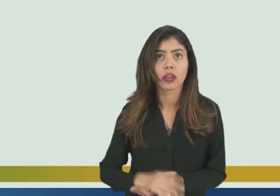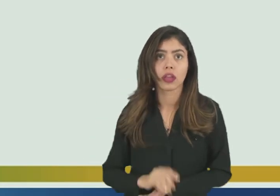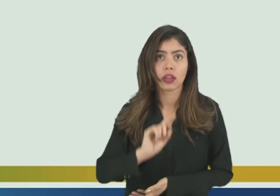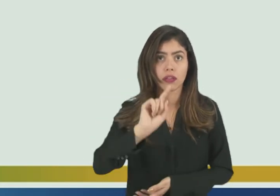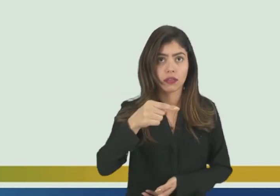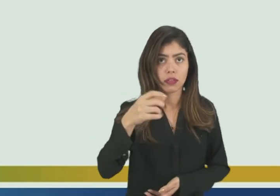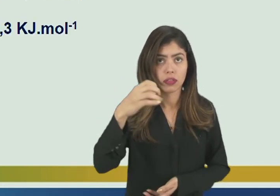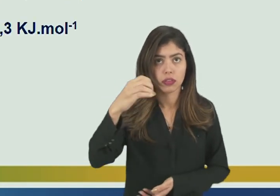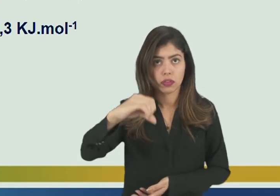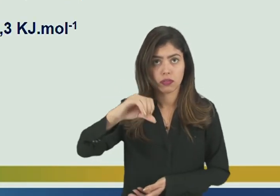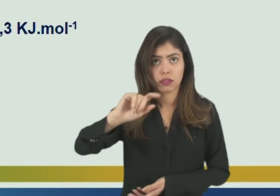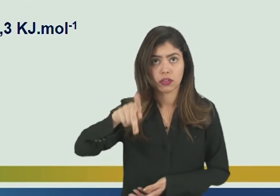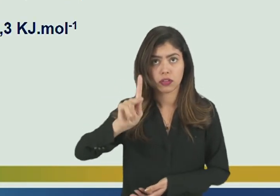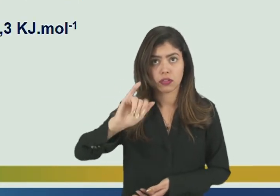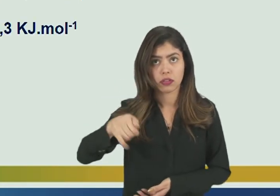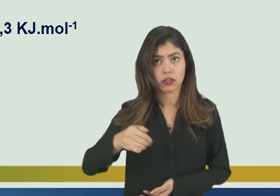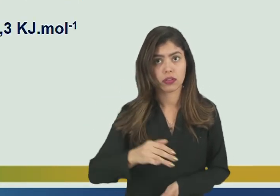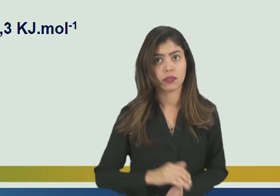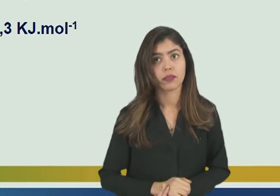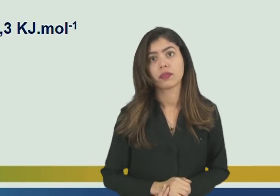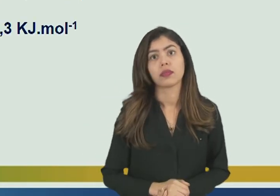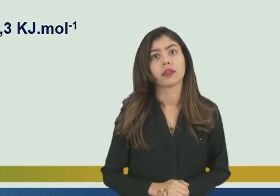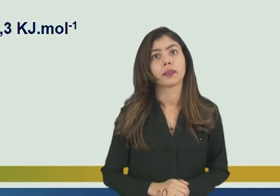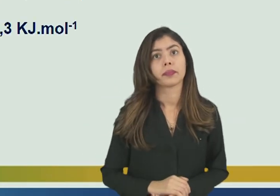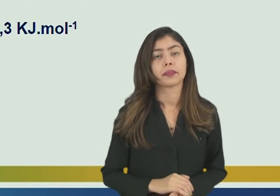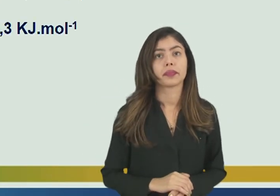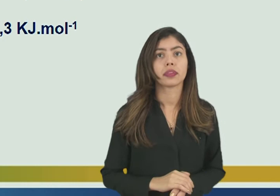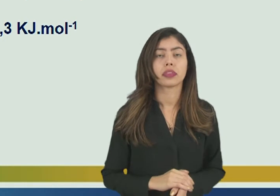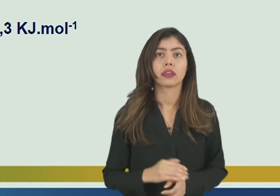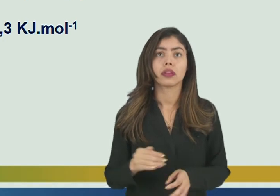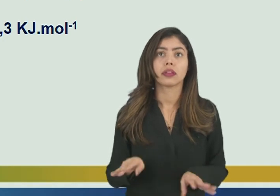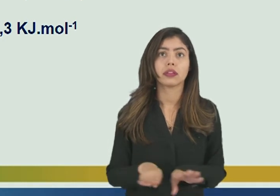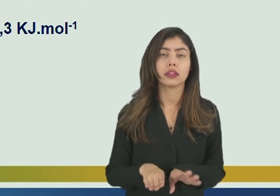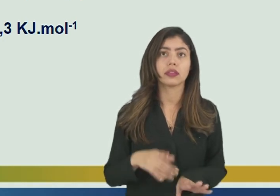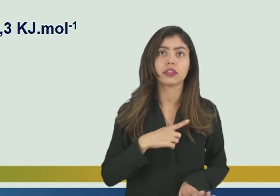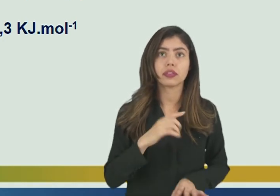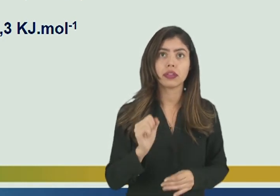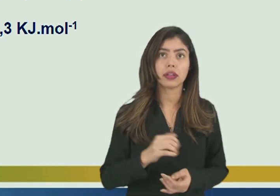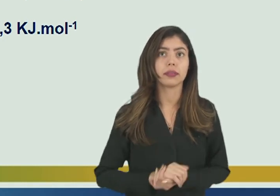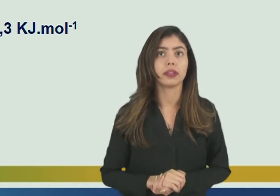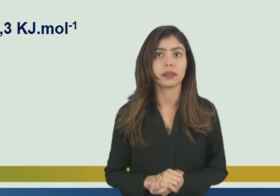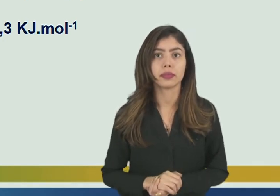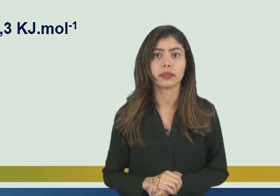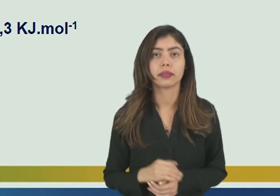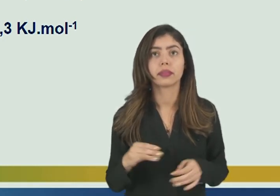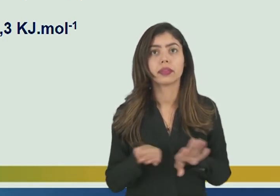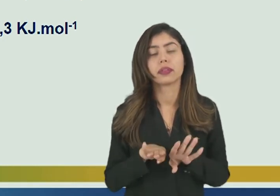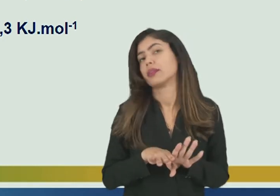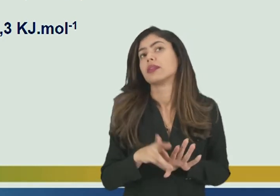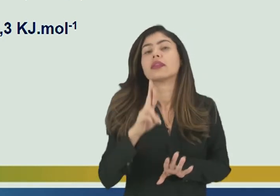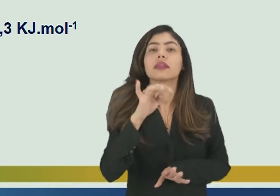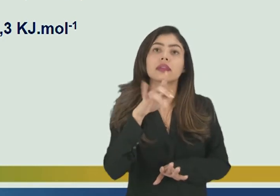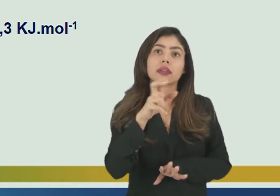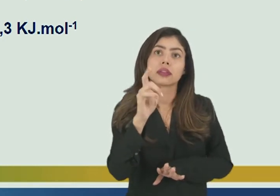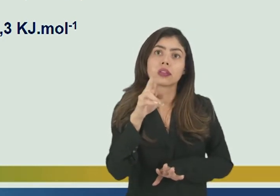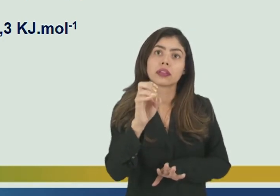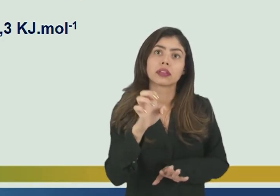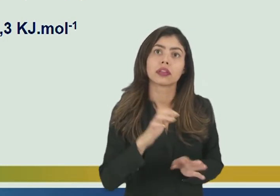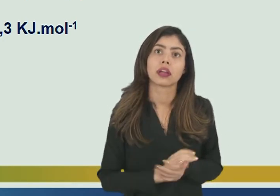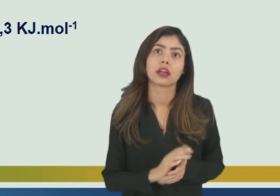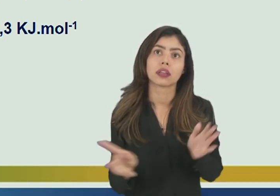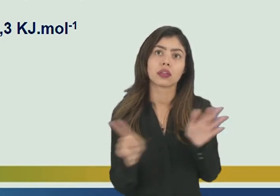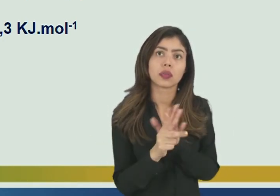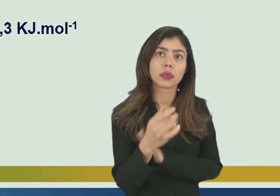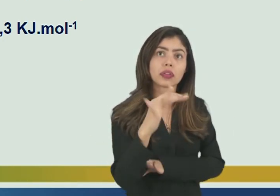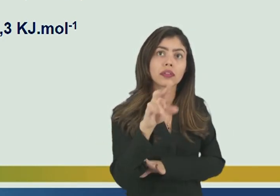4.155,9 kJ/mol. O terceiro passo, então, é aplicar a equação a entalpia do produto menos a entalpia do reagente. Na entalpia do produto,